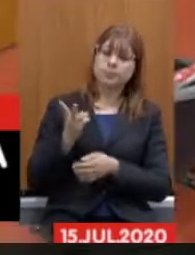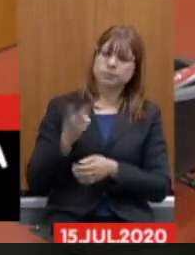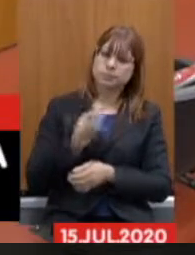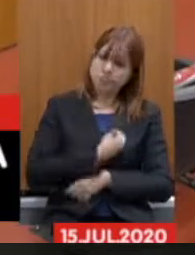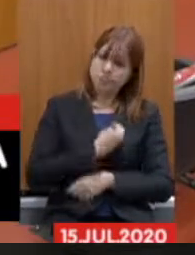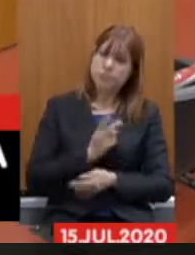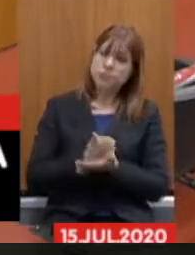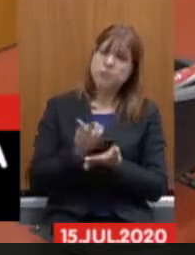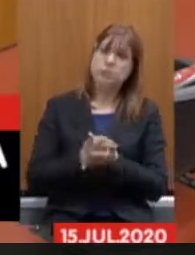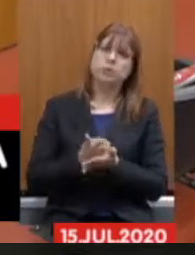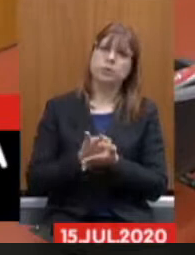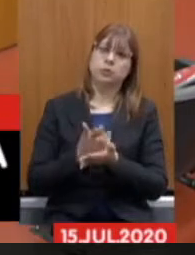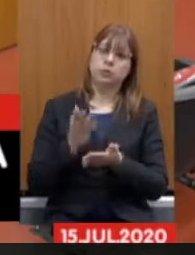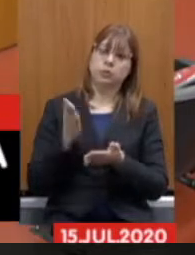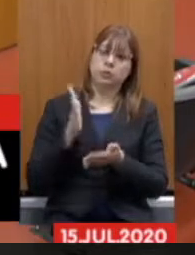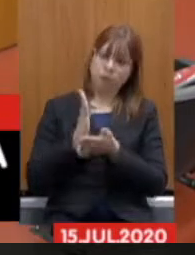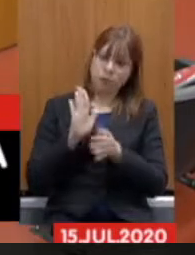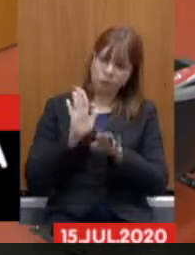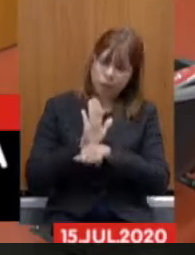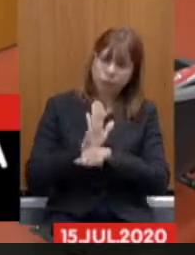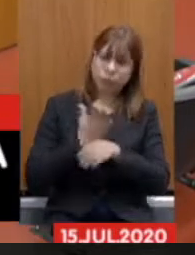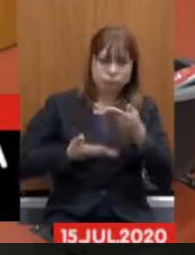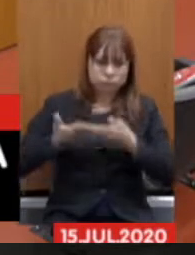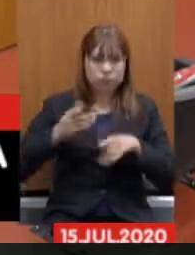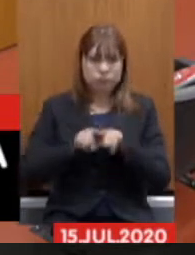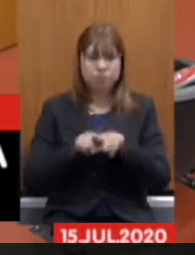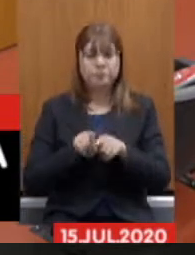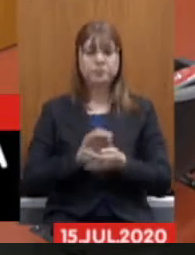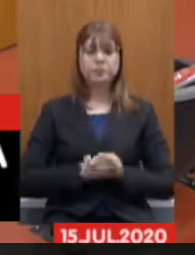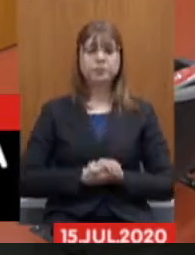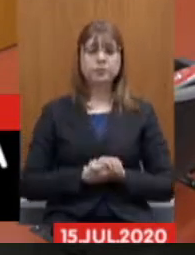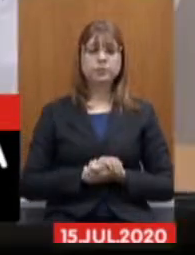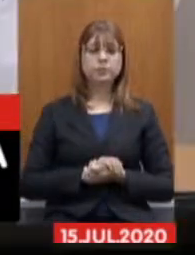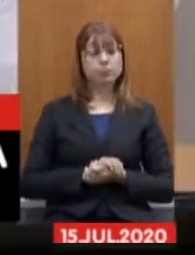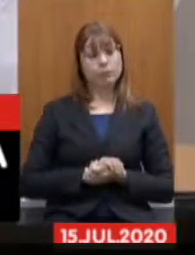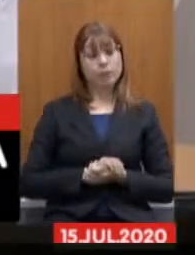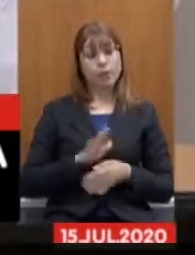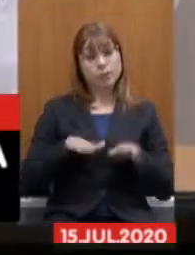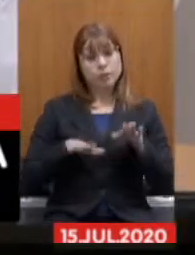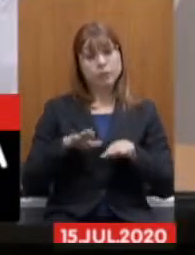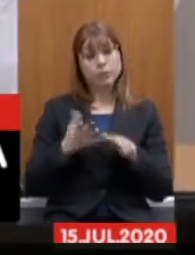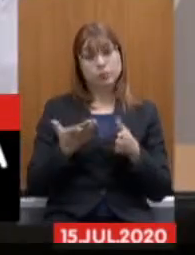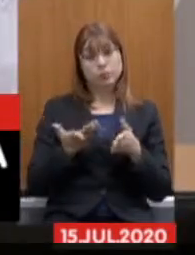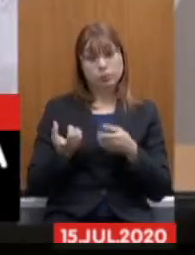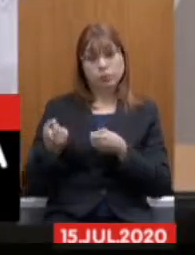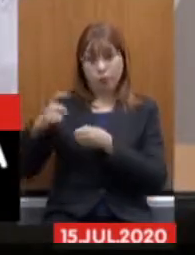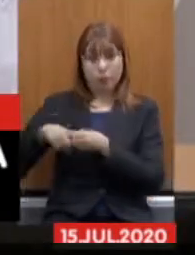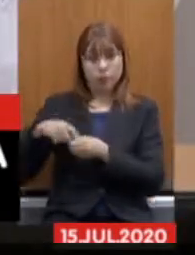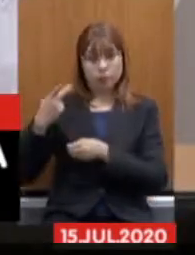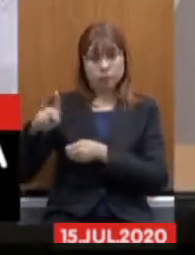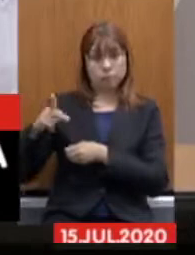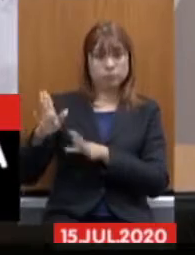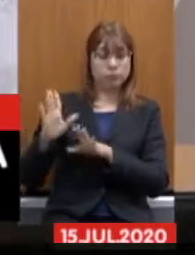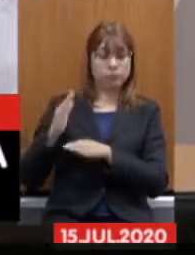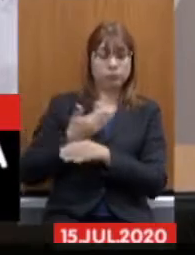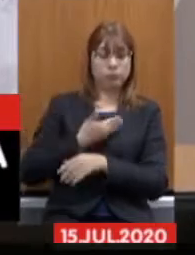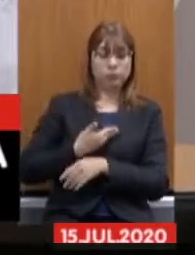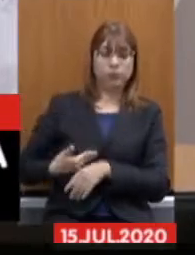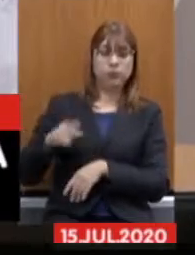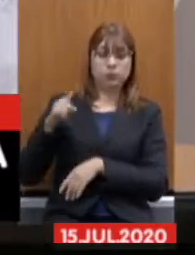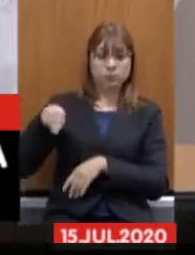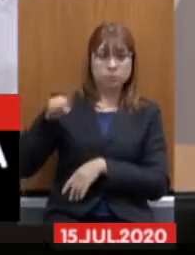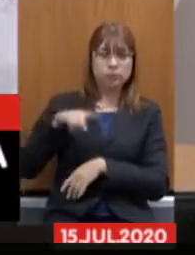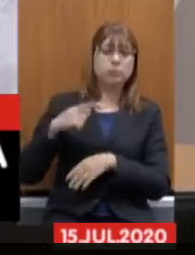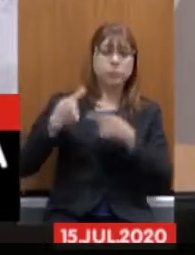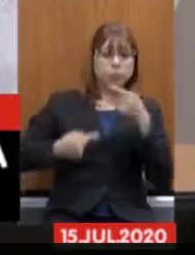presentes contribuindo e participando e se for possível devolver o projeto ao governo para que o governo discuta com os